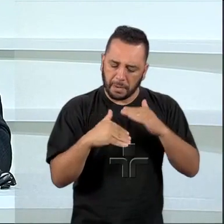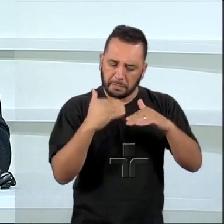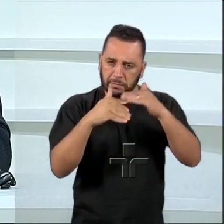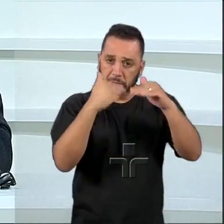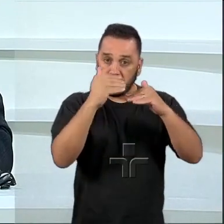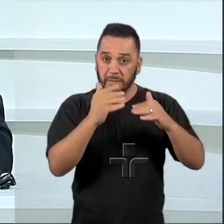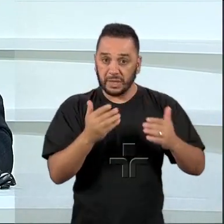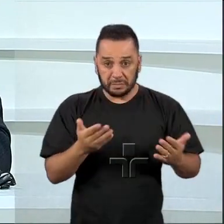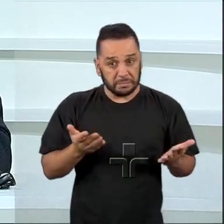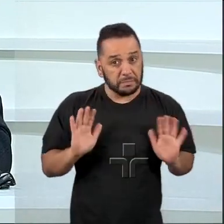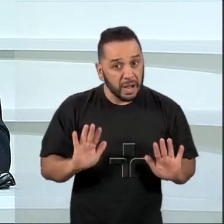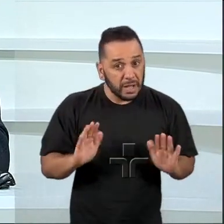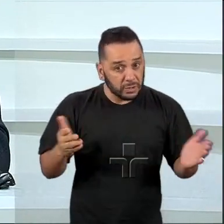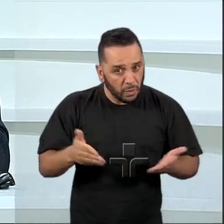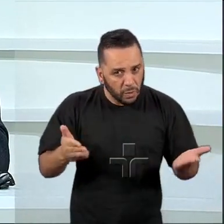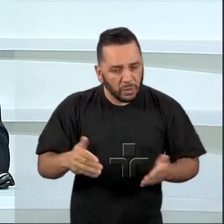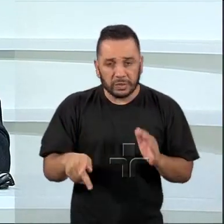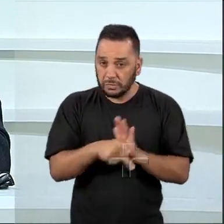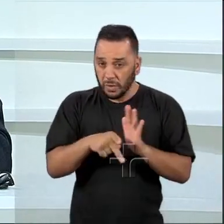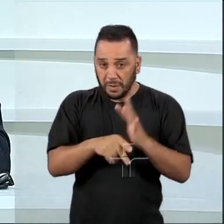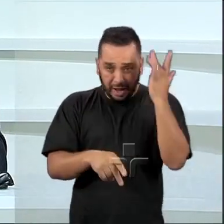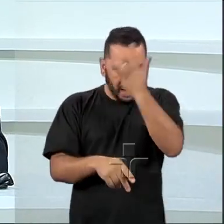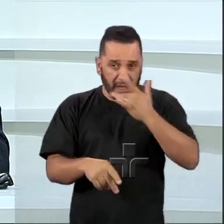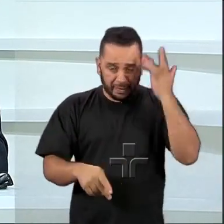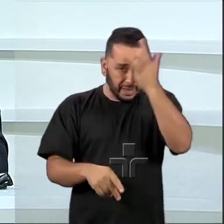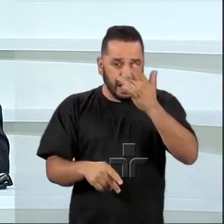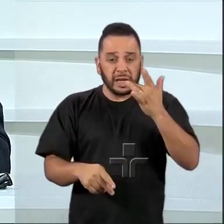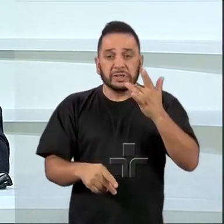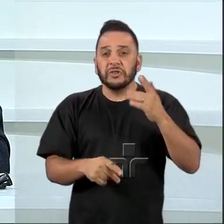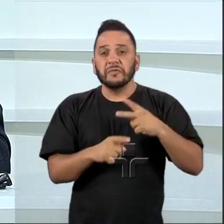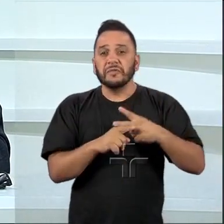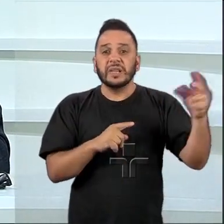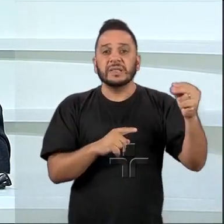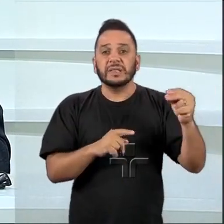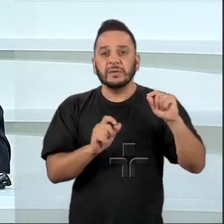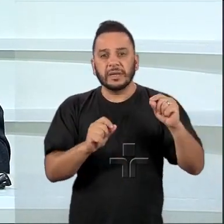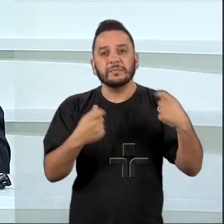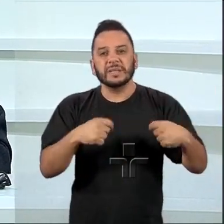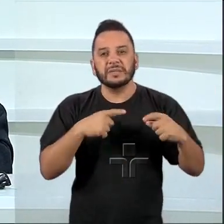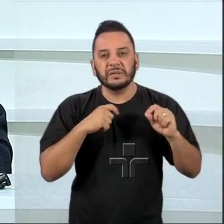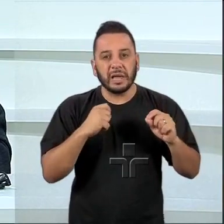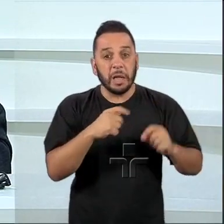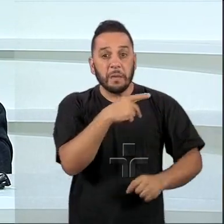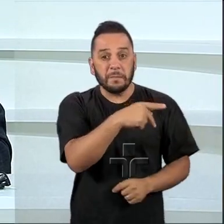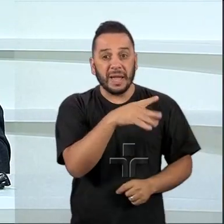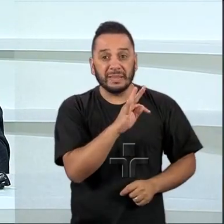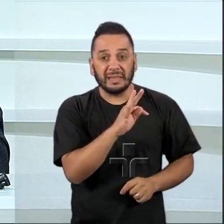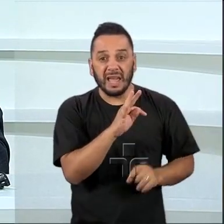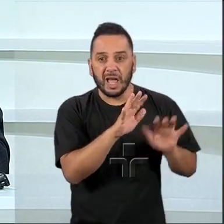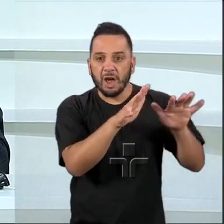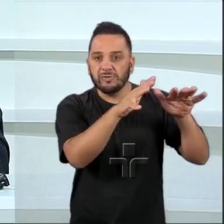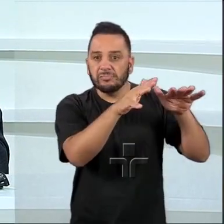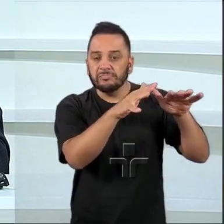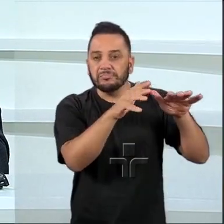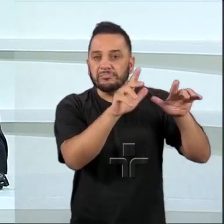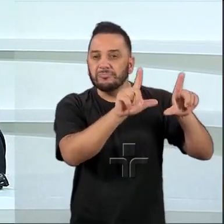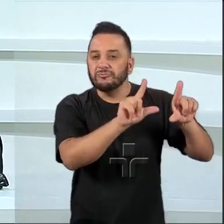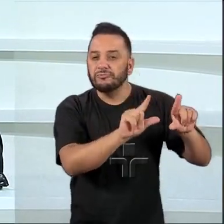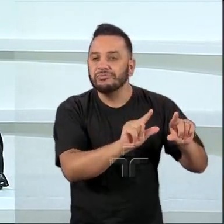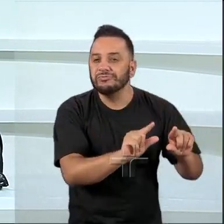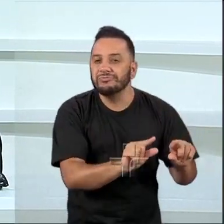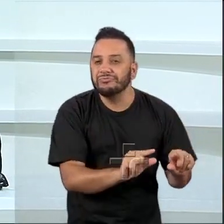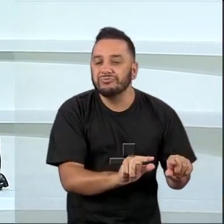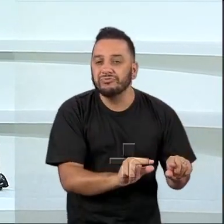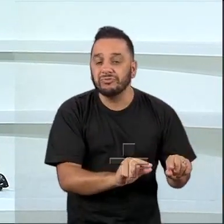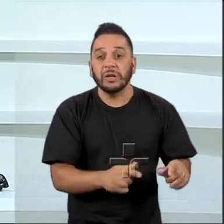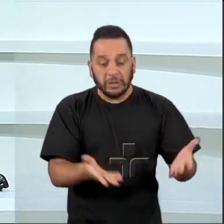ganhar a eleição, a Haddad para ganhar a eleição no segundo turno, ele terá que ser menos PT. E já começou a ficar... Aquela entrevista que nós vimos hoje, que talvez